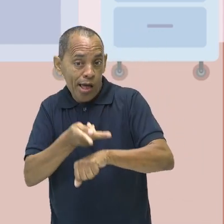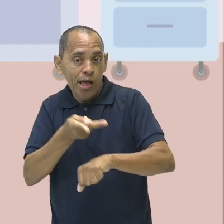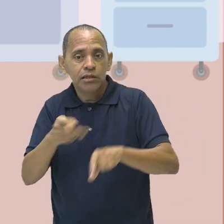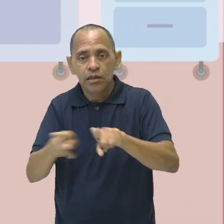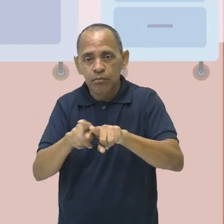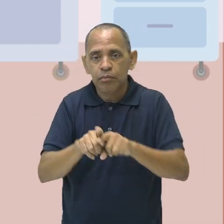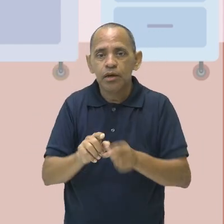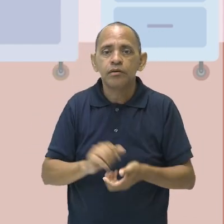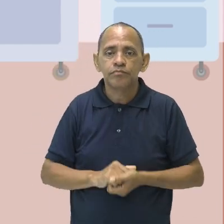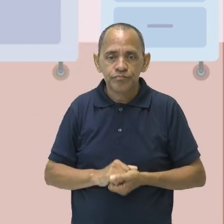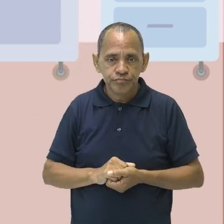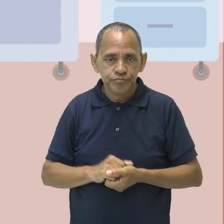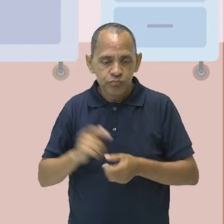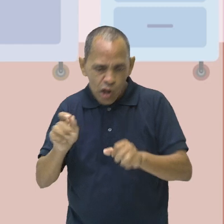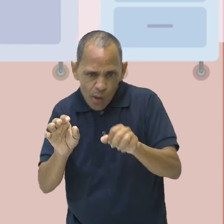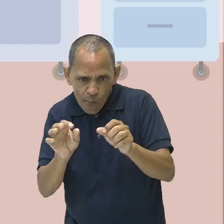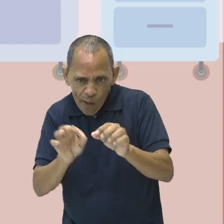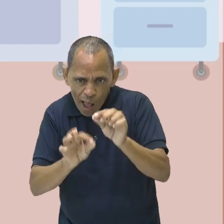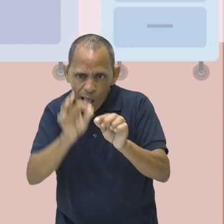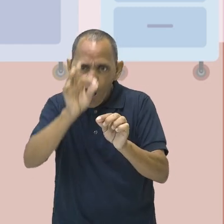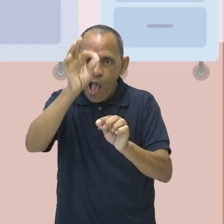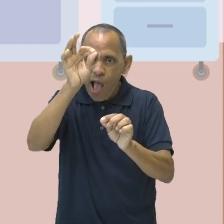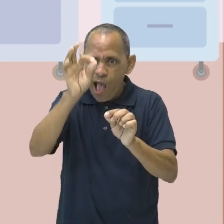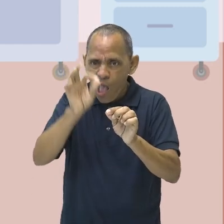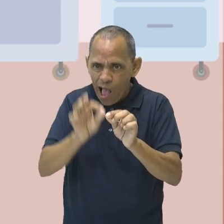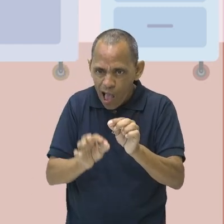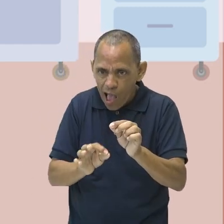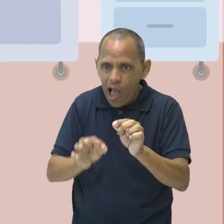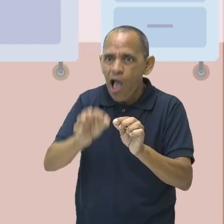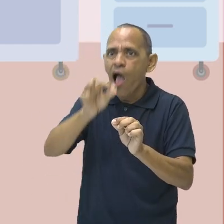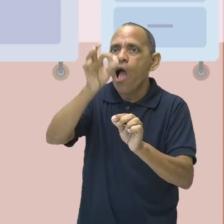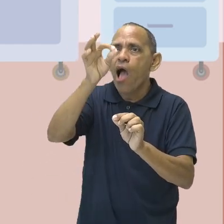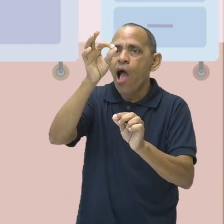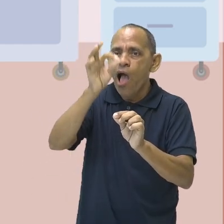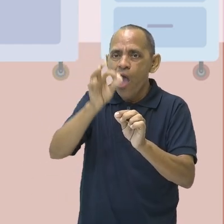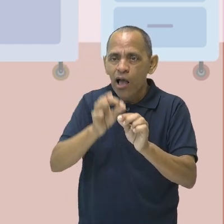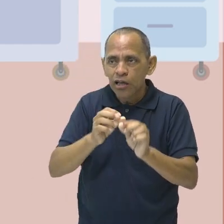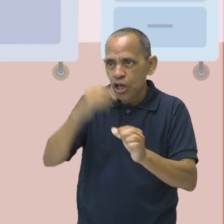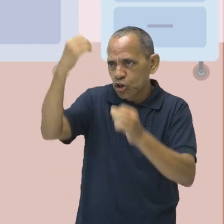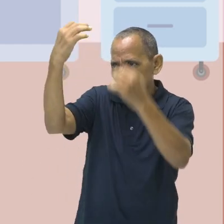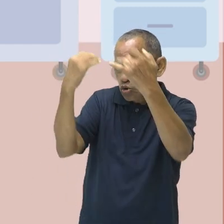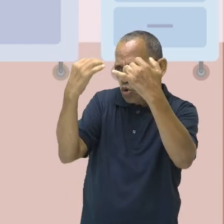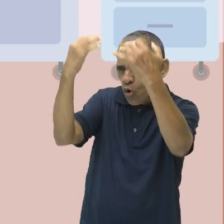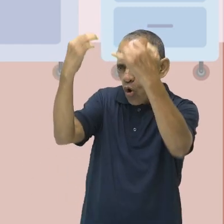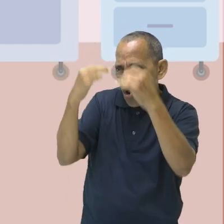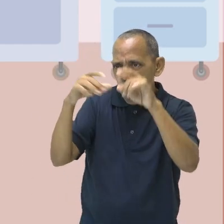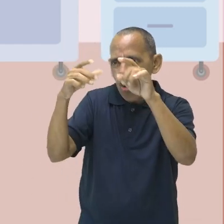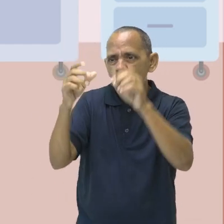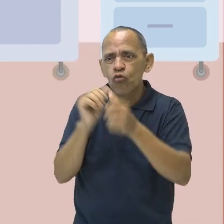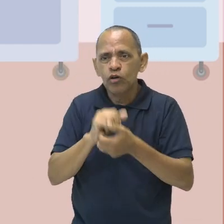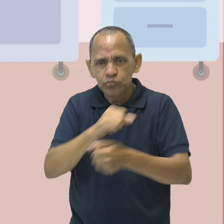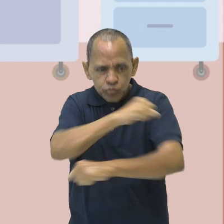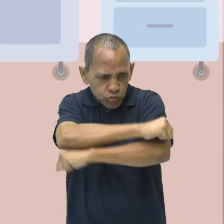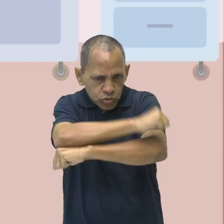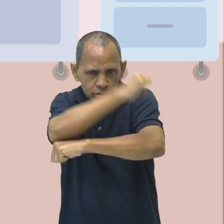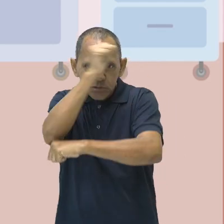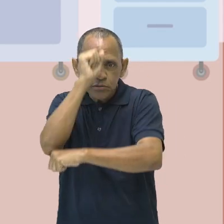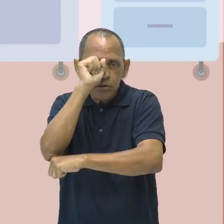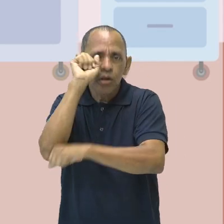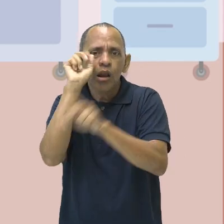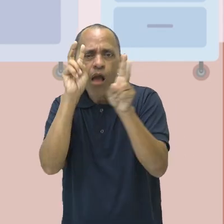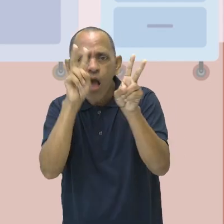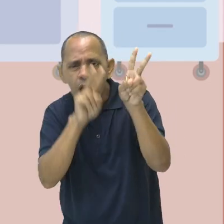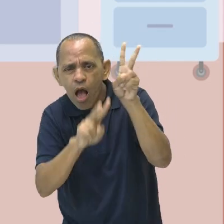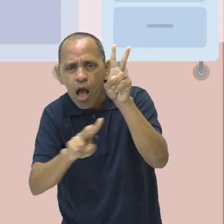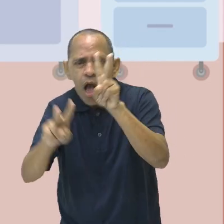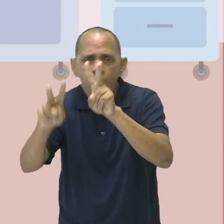tecido. Leve, a chuva vinha cumprimentá-la à janela. Tecera tudo o que fazia, tecera